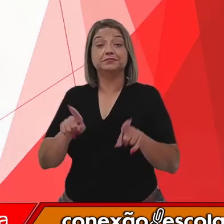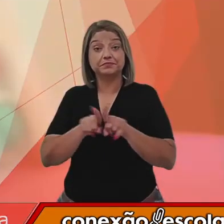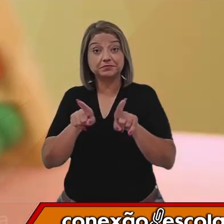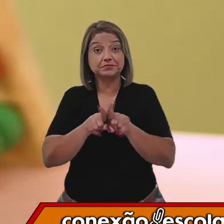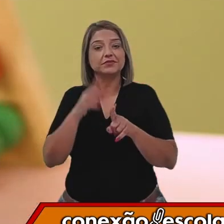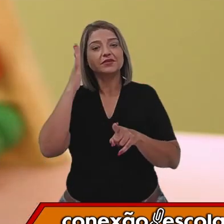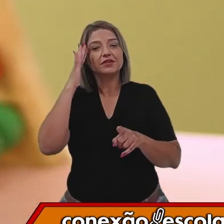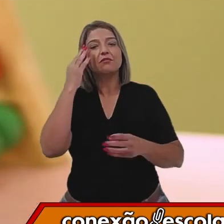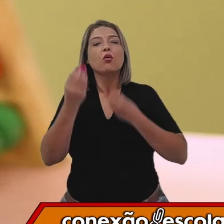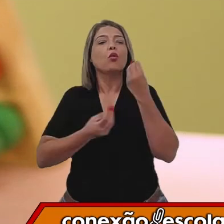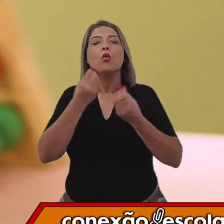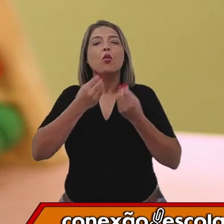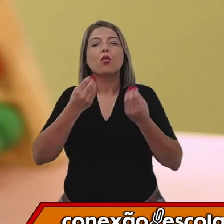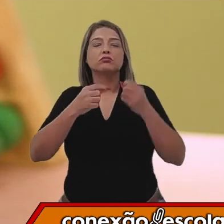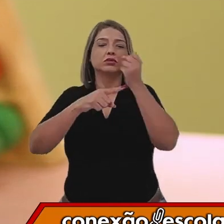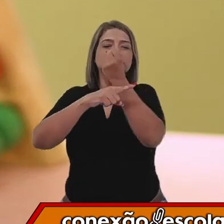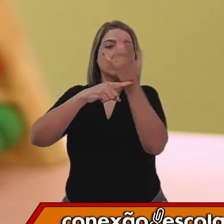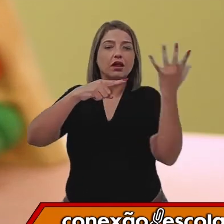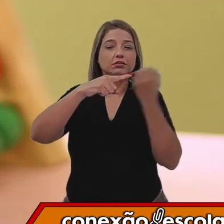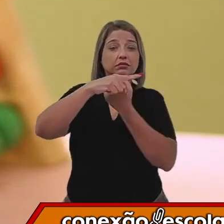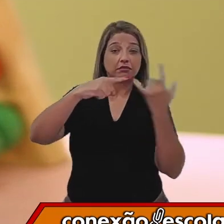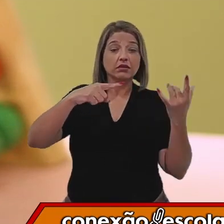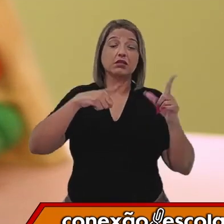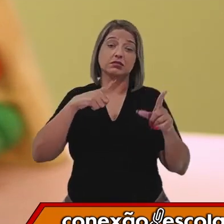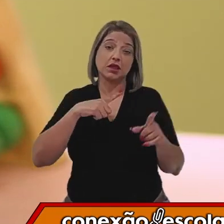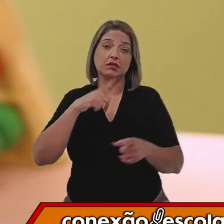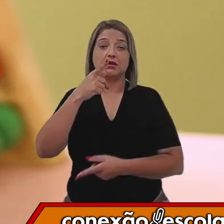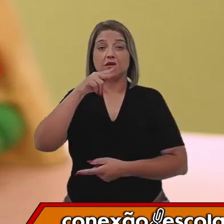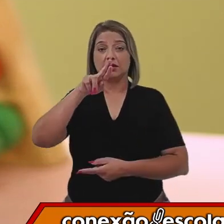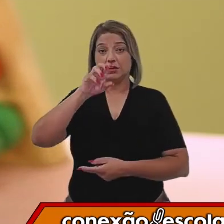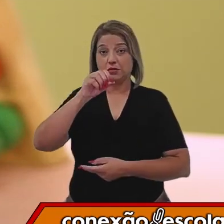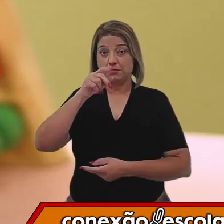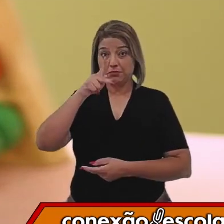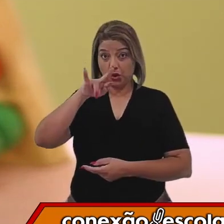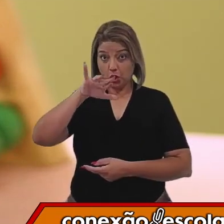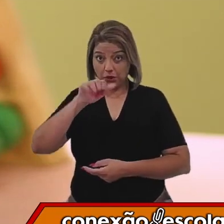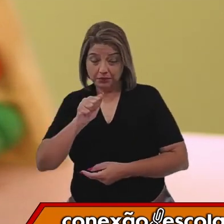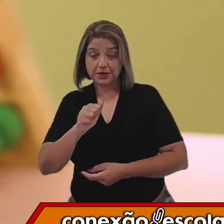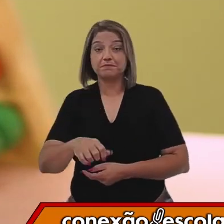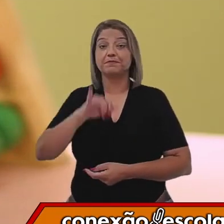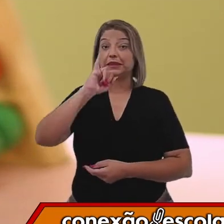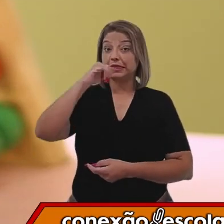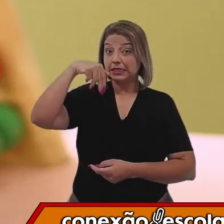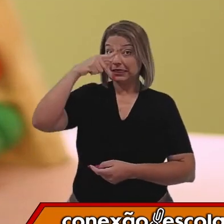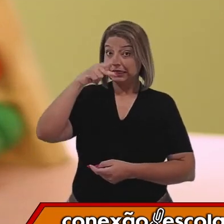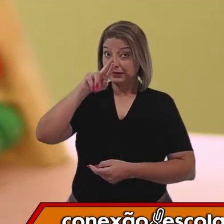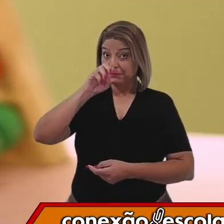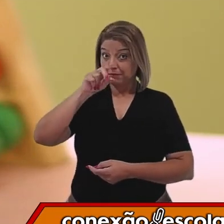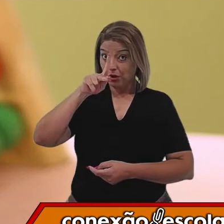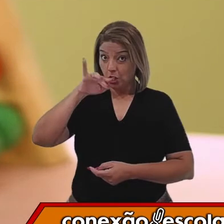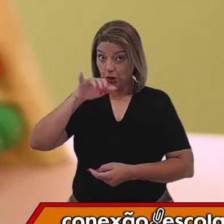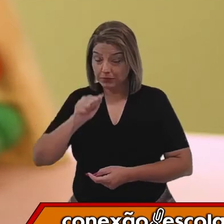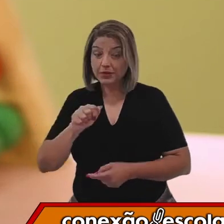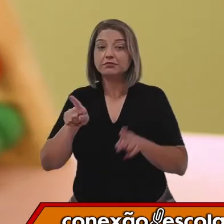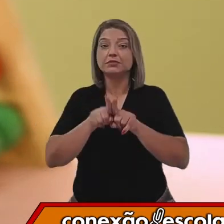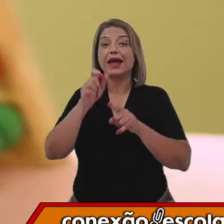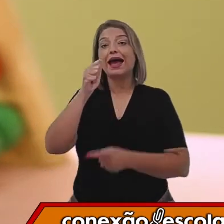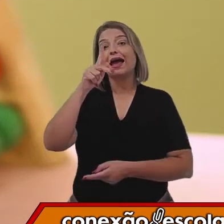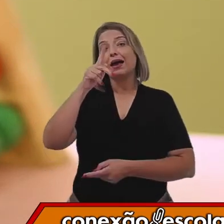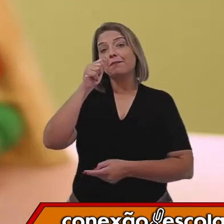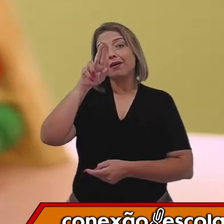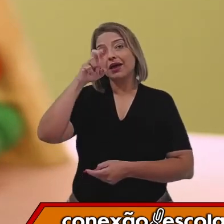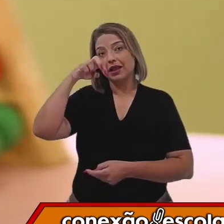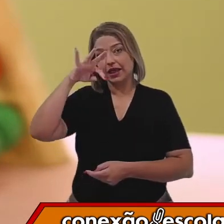as frações em frações próprias, impróprias e aparentes. As frações próprias são frações